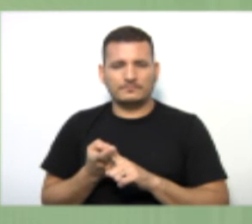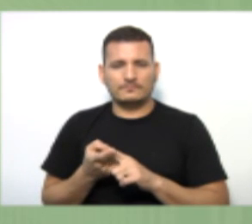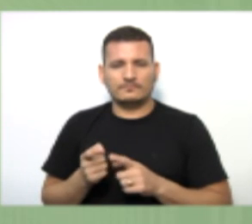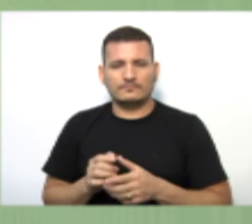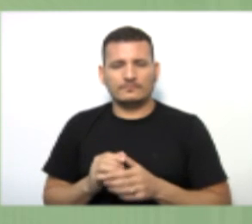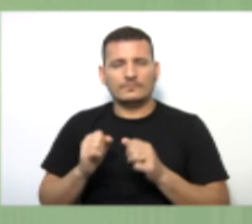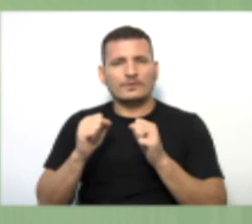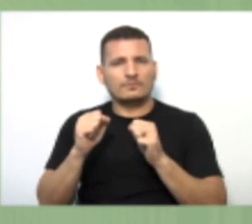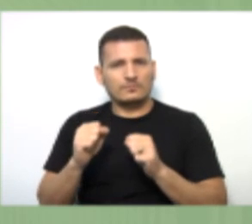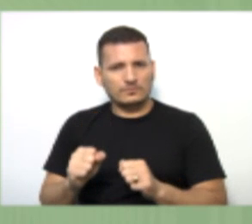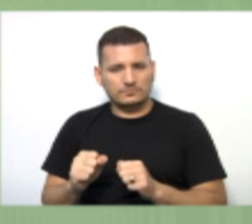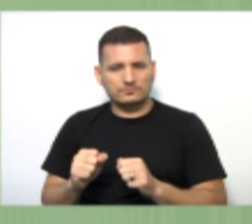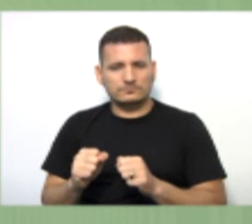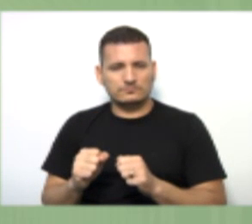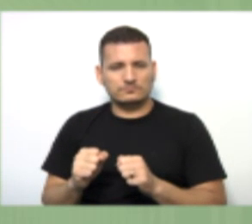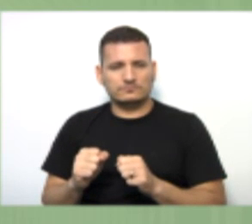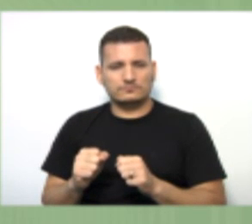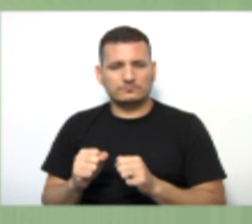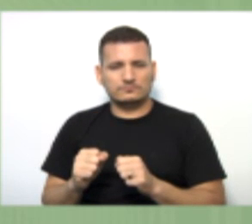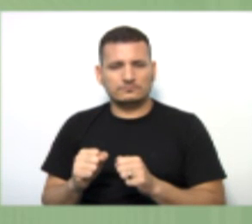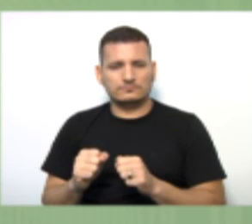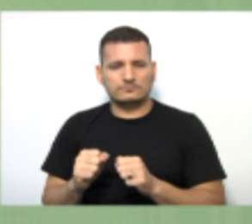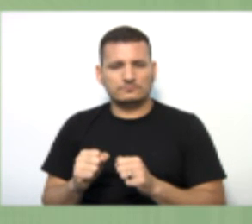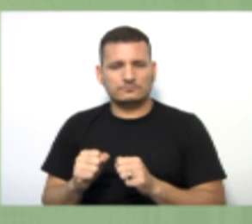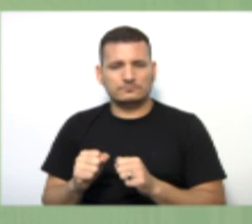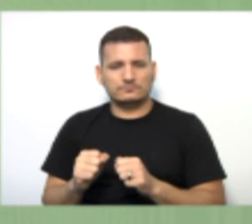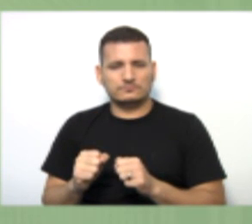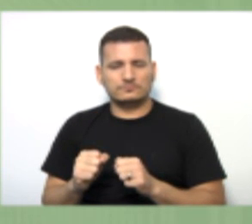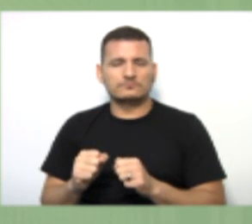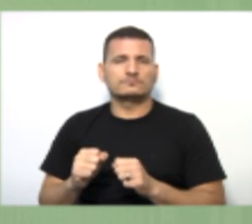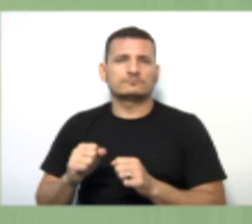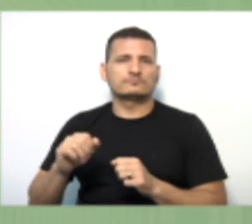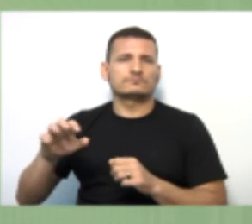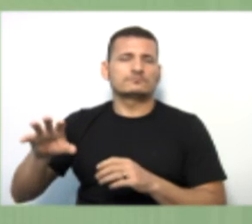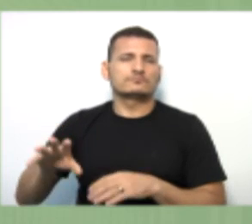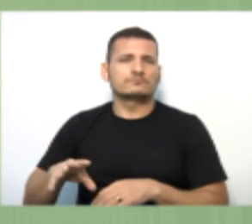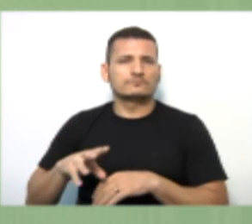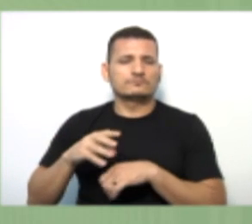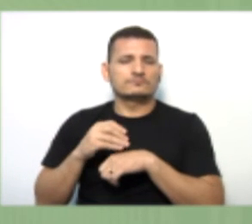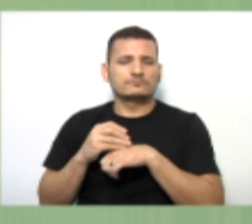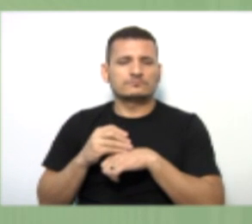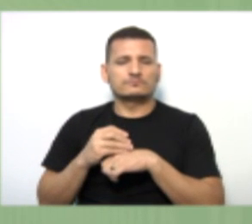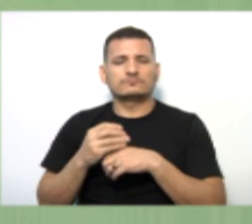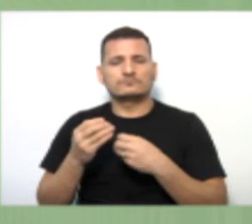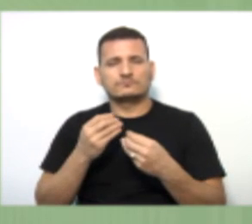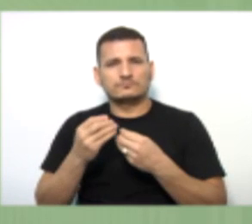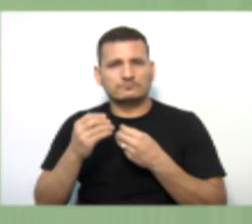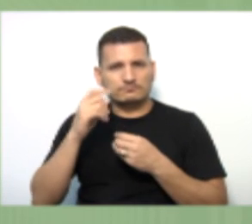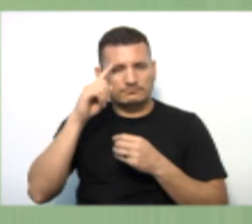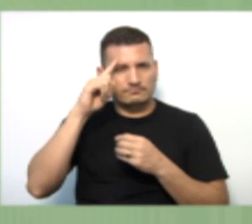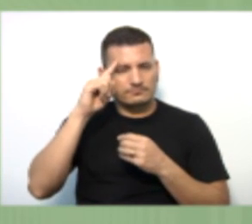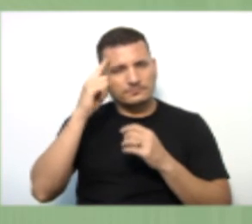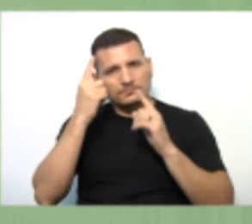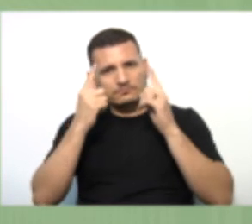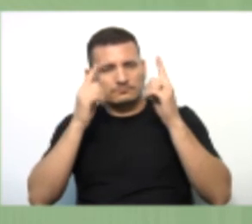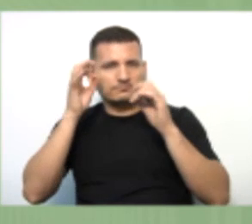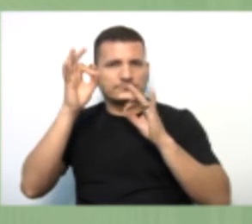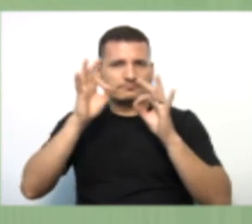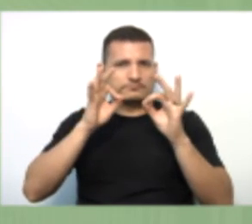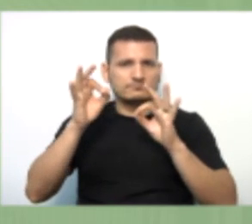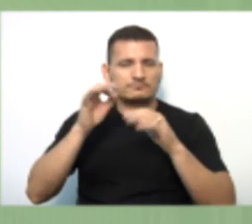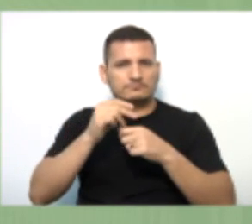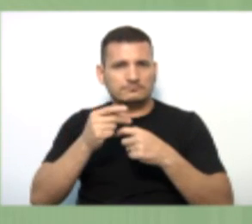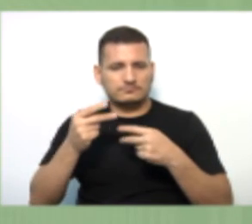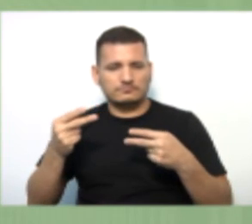pode ser obtida a partir do encadeamento regular ou coerente das ideias e das